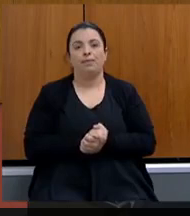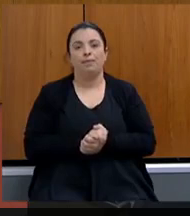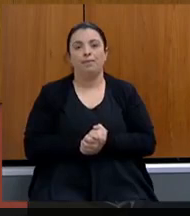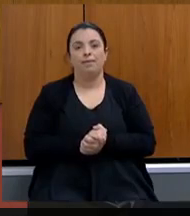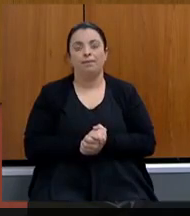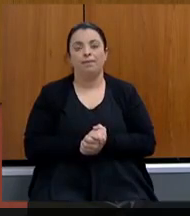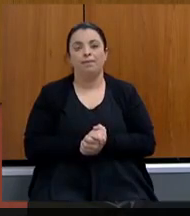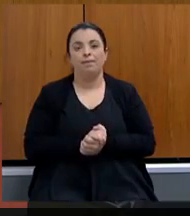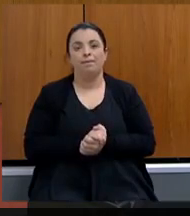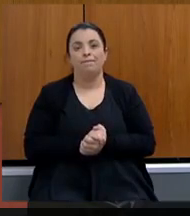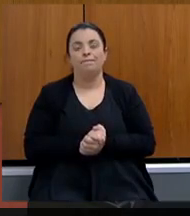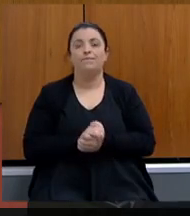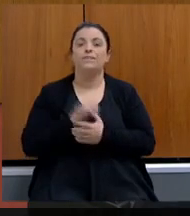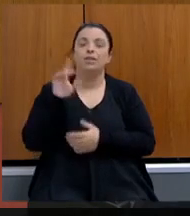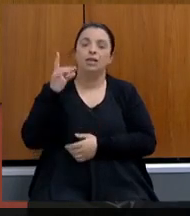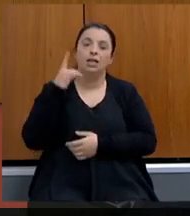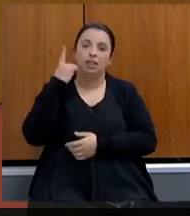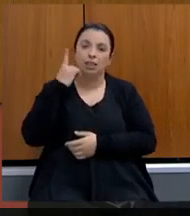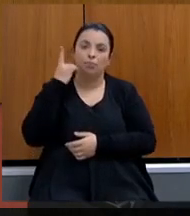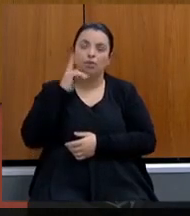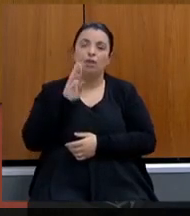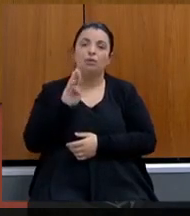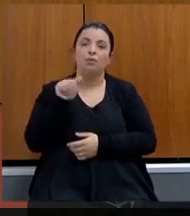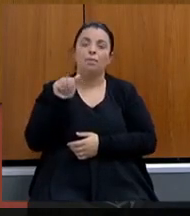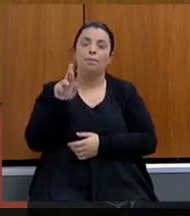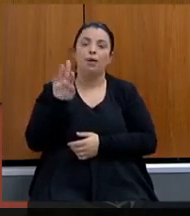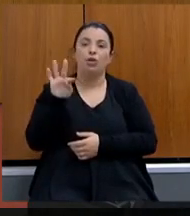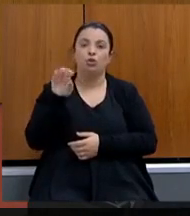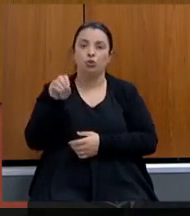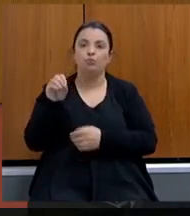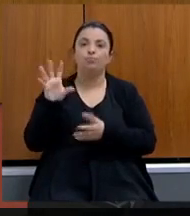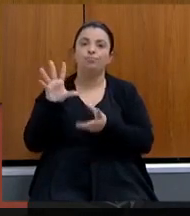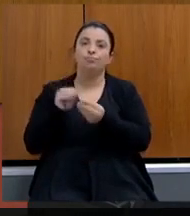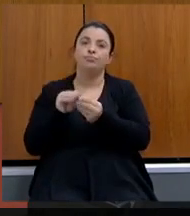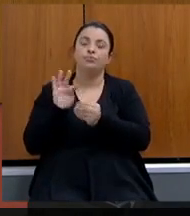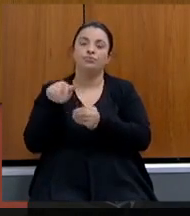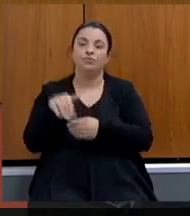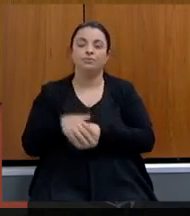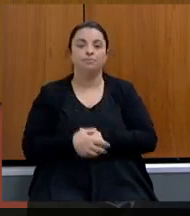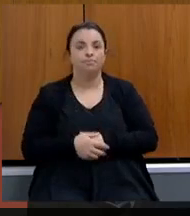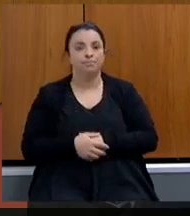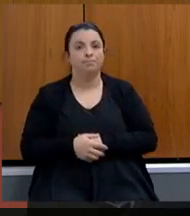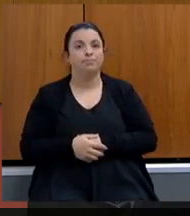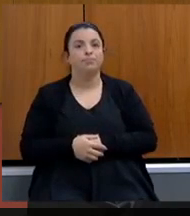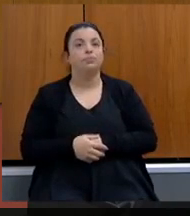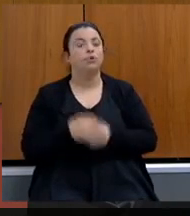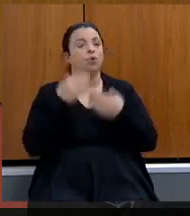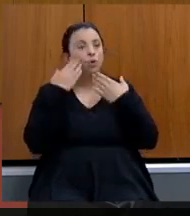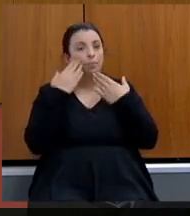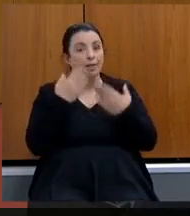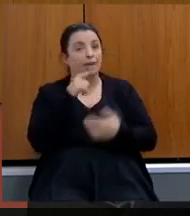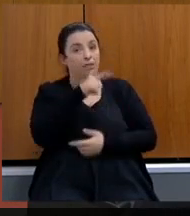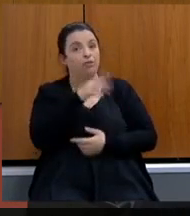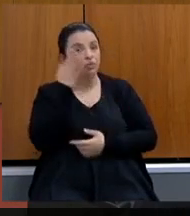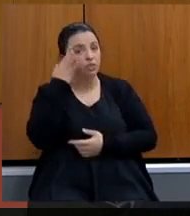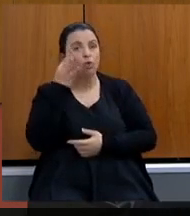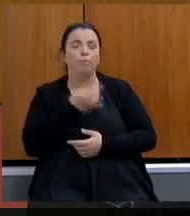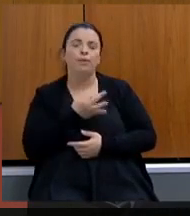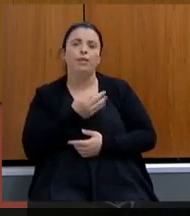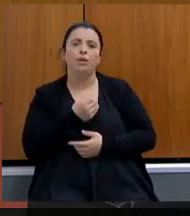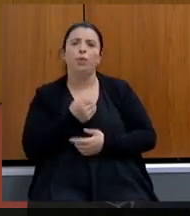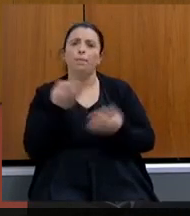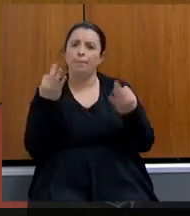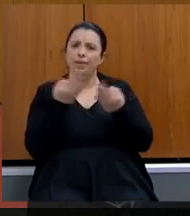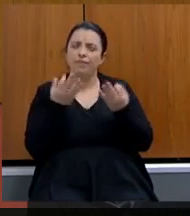a passo para o deputado bastou para suas considerações é muito obrigado que o Senhor entendeu perfeitamente